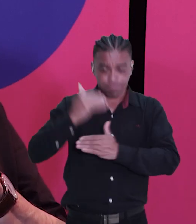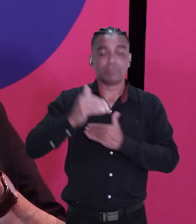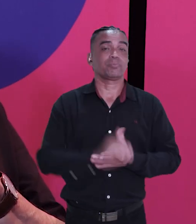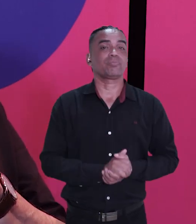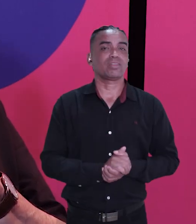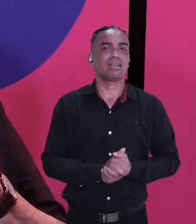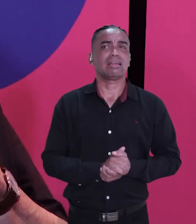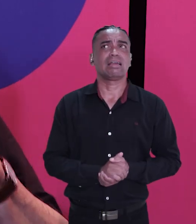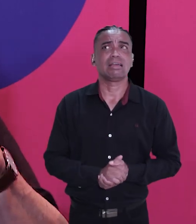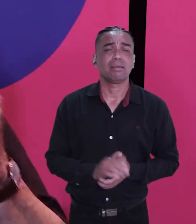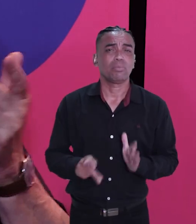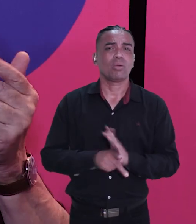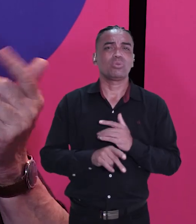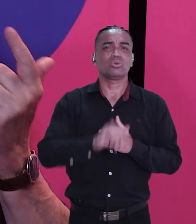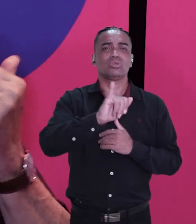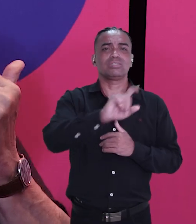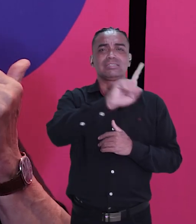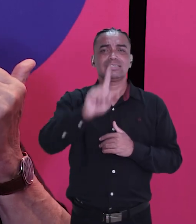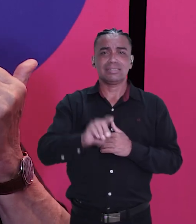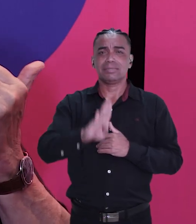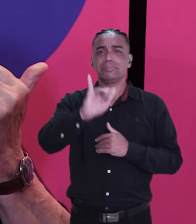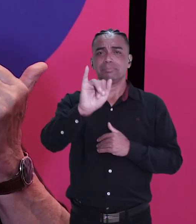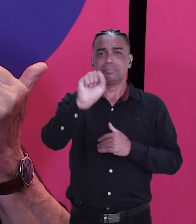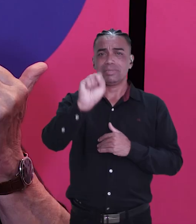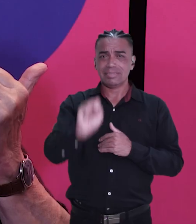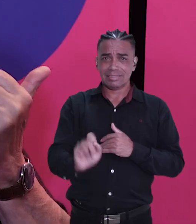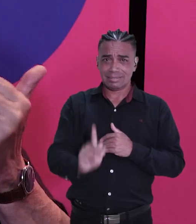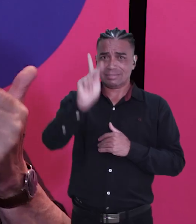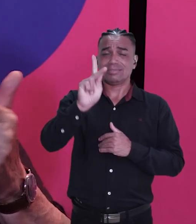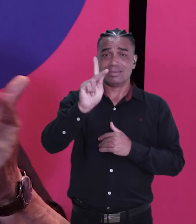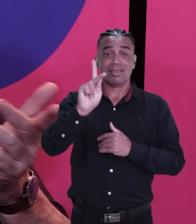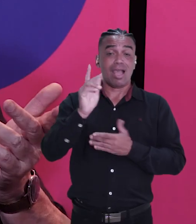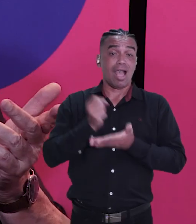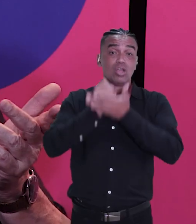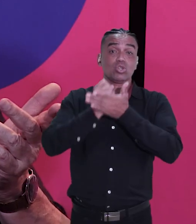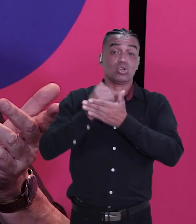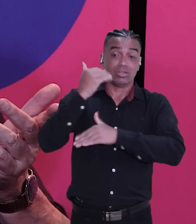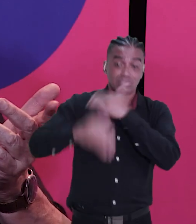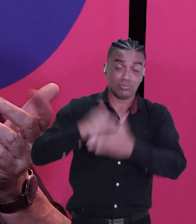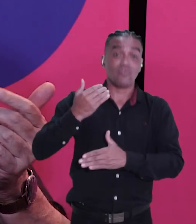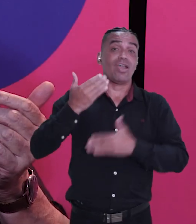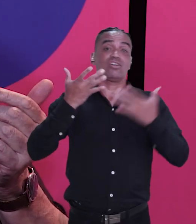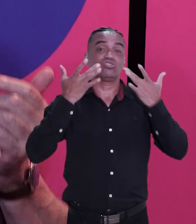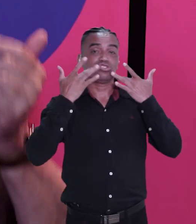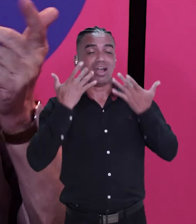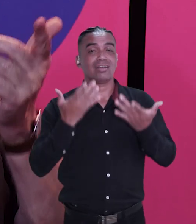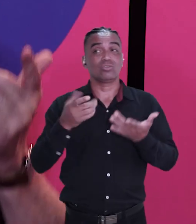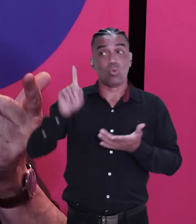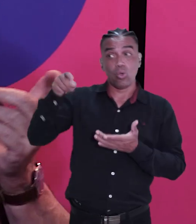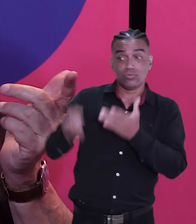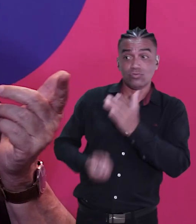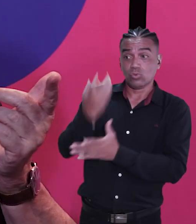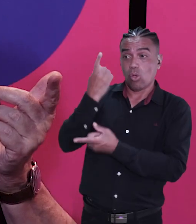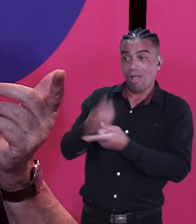Brasil. Mas aí eu ficava, bom, peraí, o Ziembinski também veio para cá e também modernizou o teatro, né? Veio o fulano de